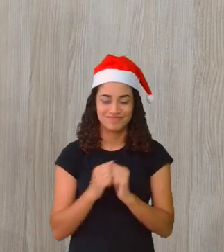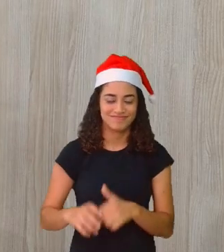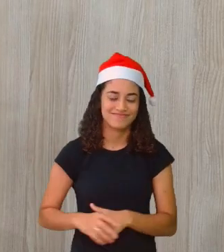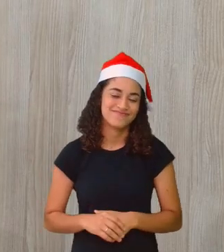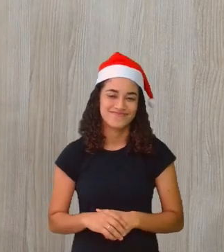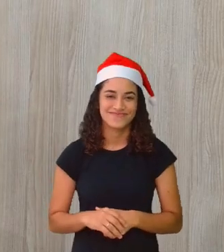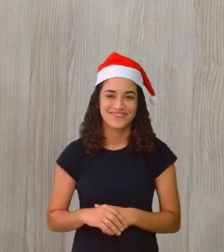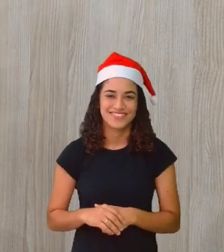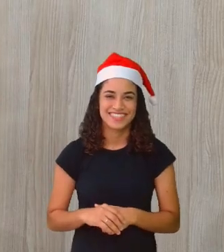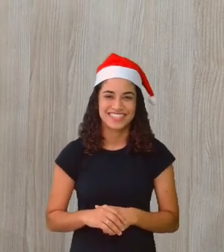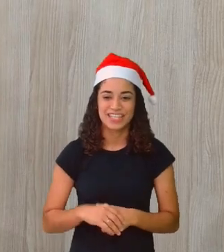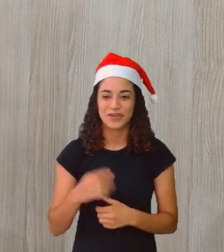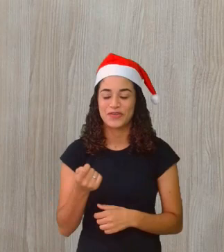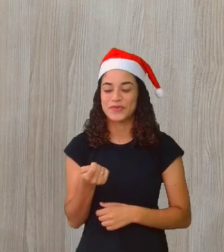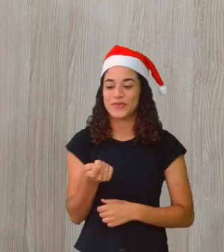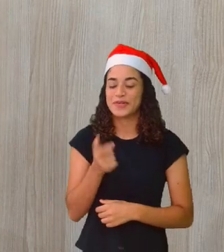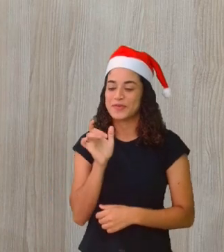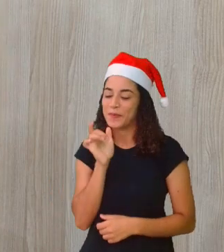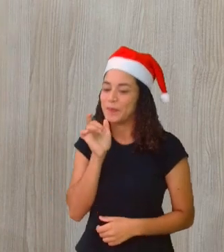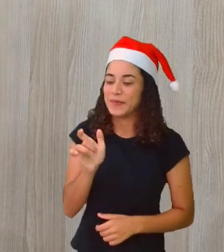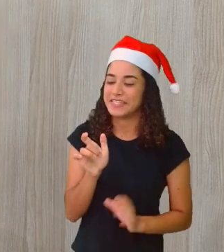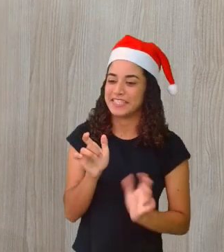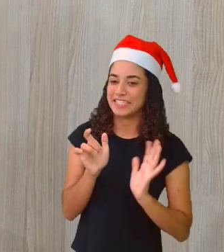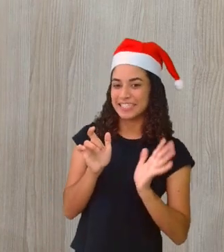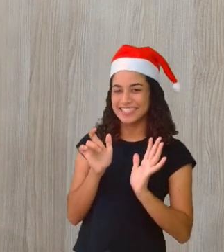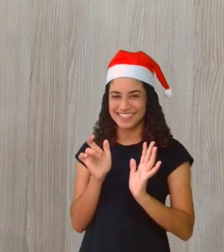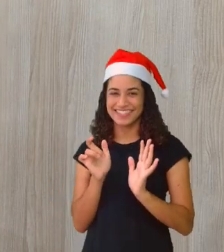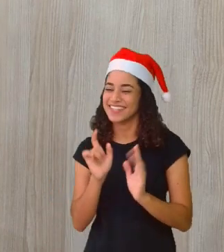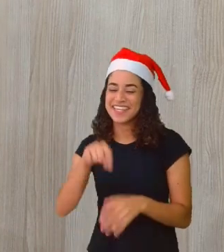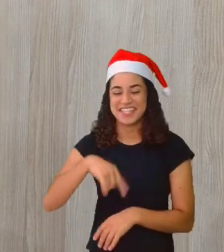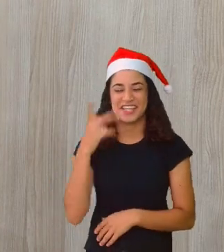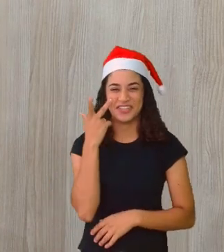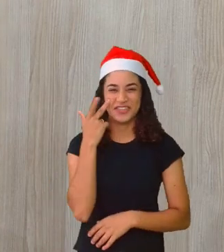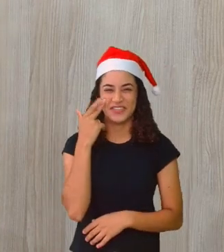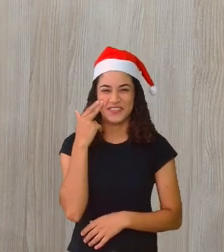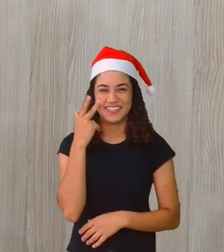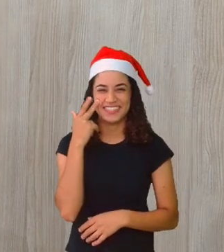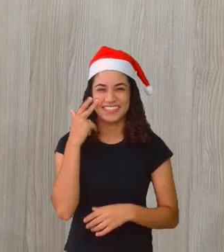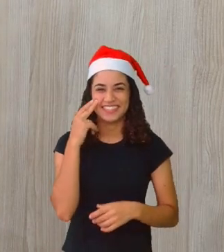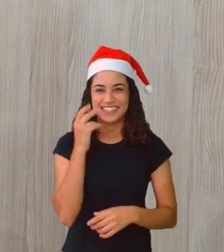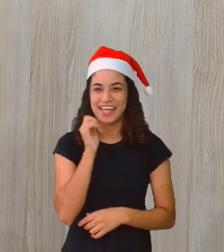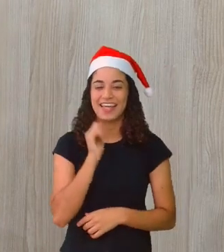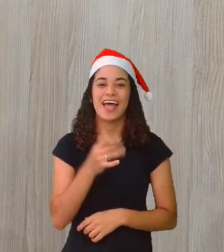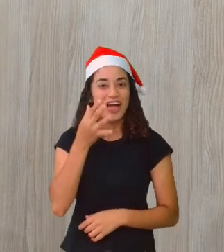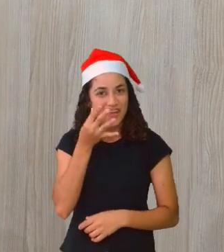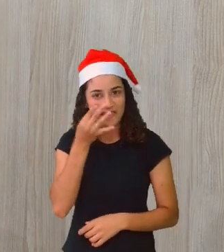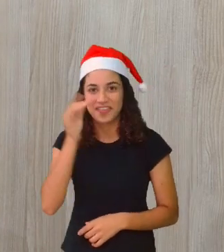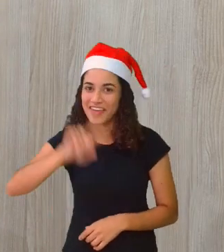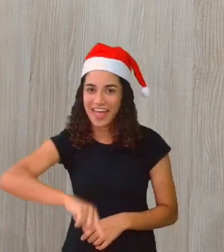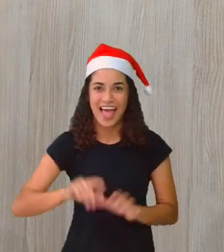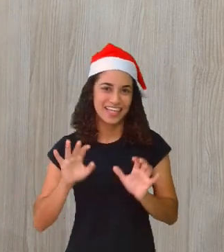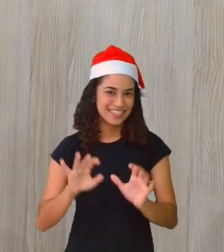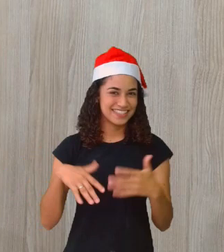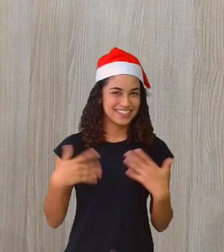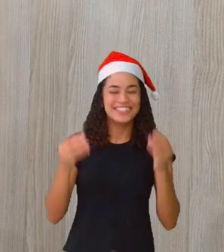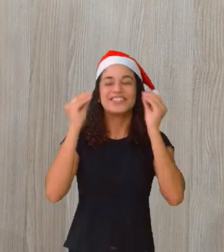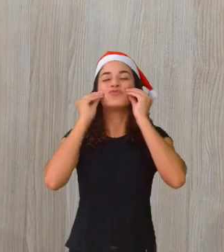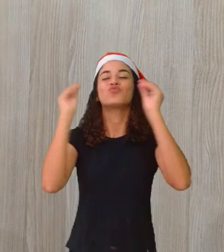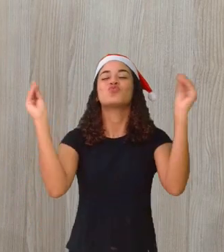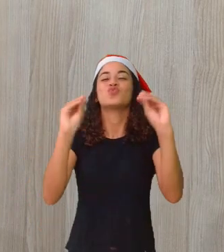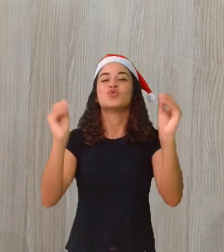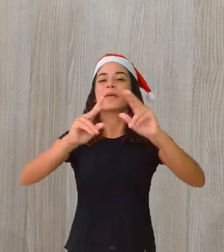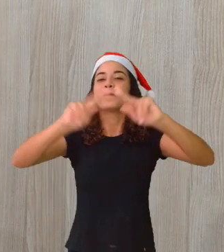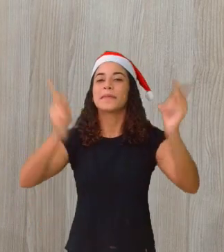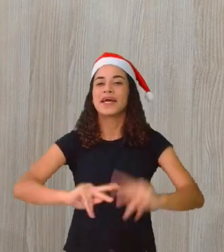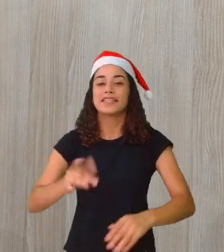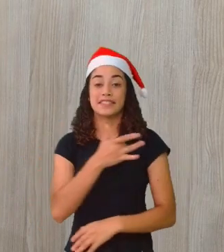dizendo. Quase não saí aqui, professor. Faz parte. Faz parte. Ao vivo é assim, né? Então, um beijo bem grande,